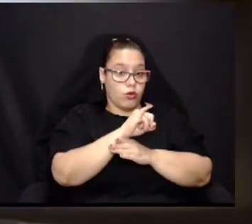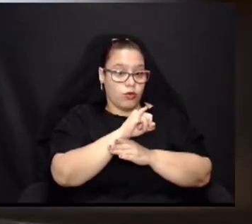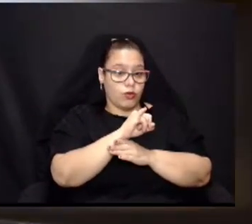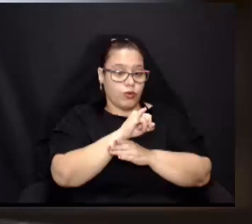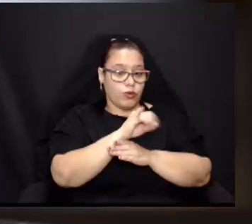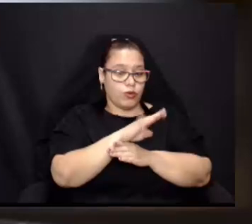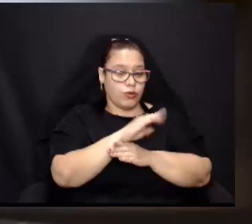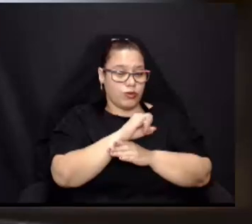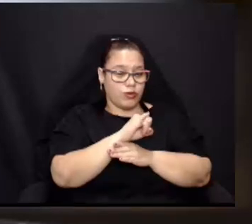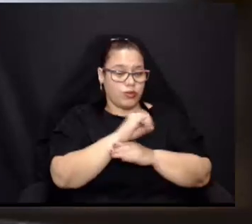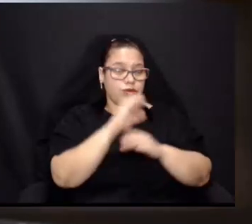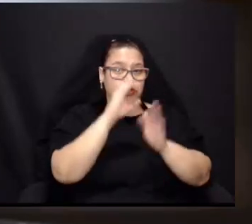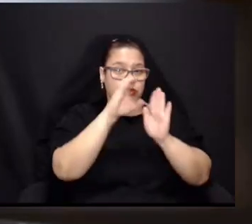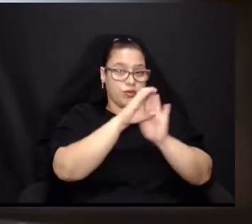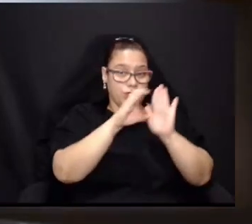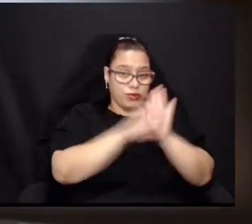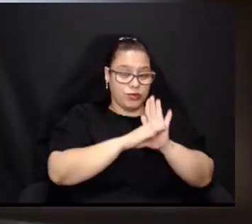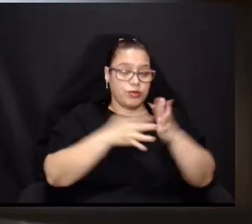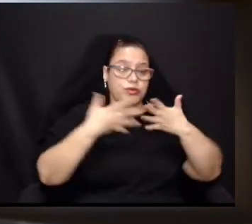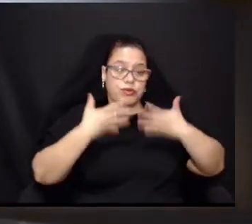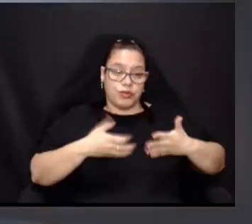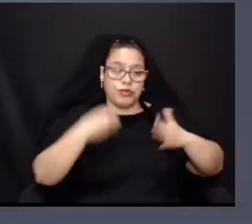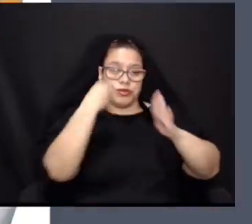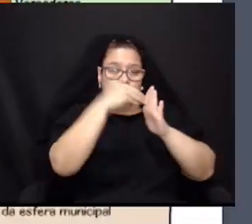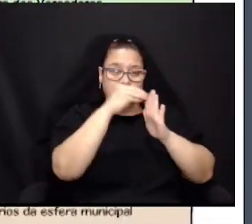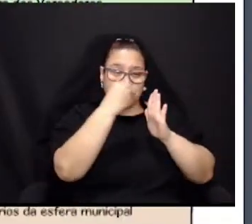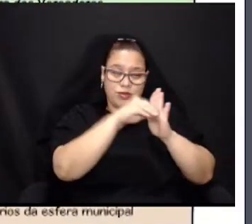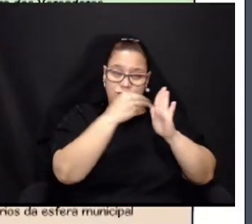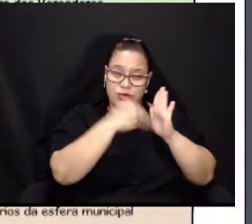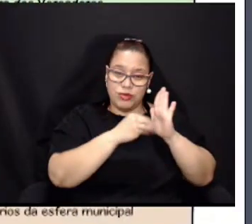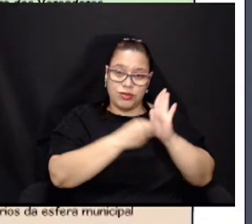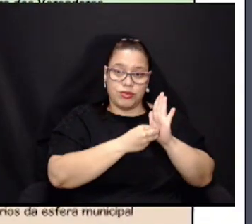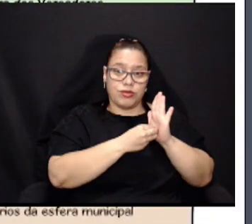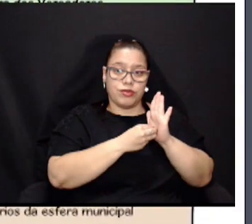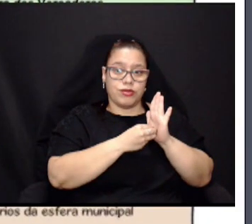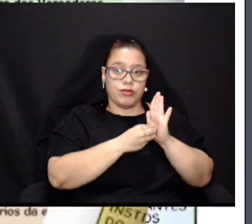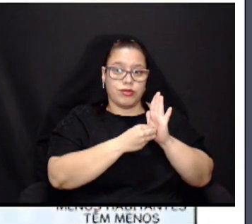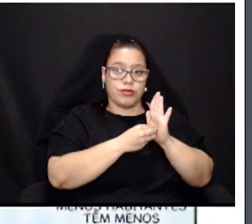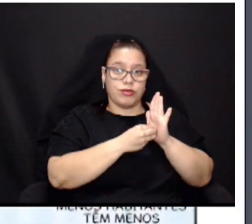mais leve para as nossas postagens, ou seja, né, enfim, que a gente precisa